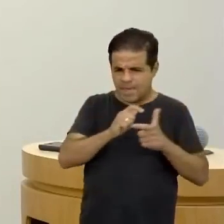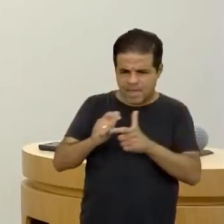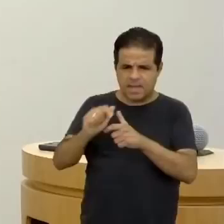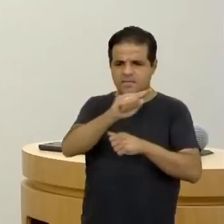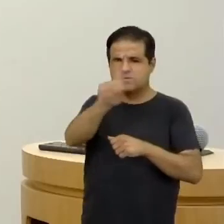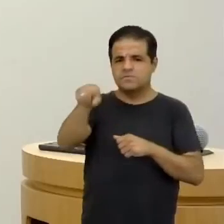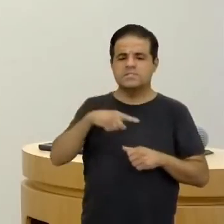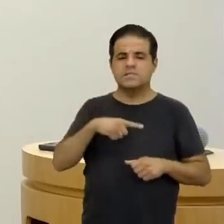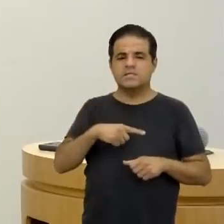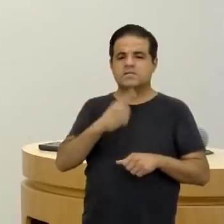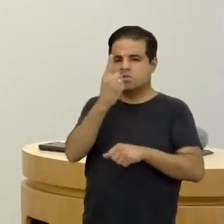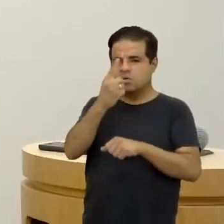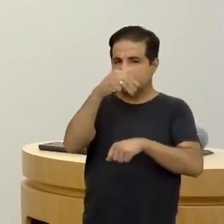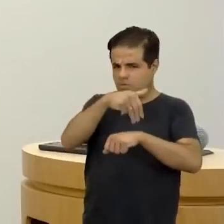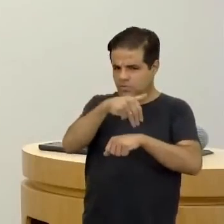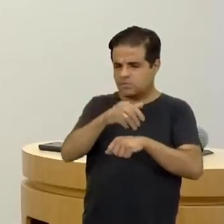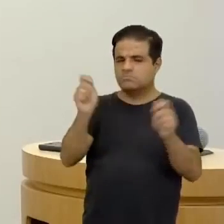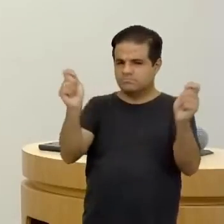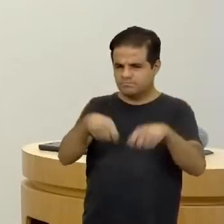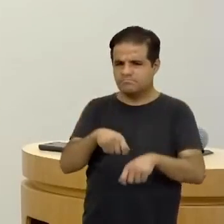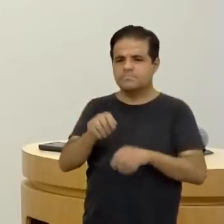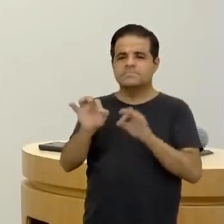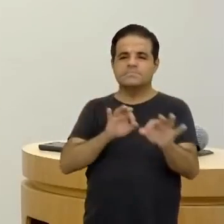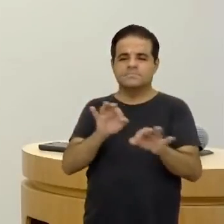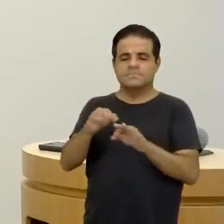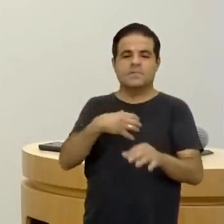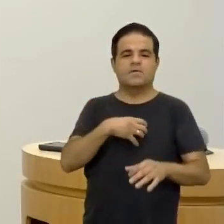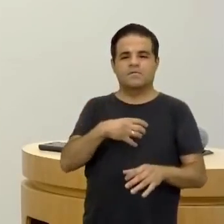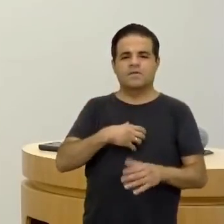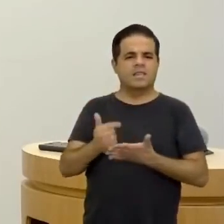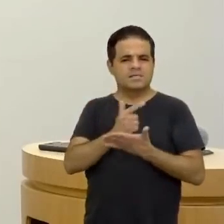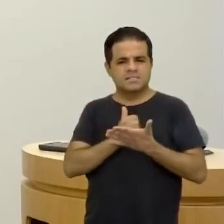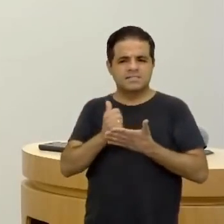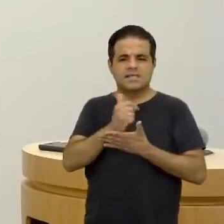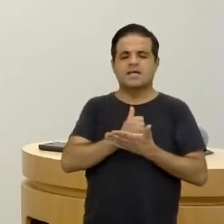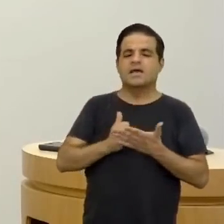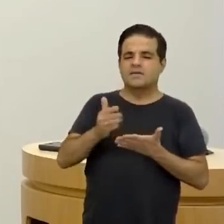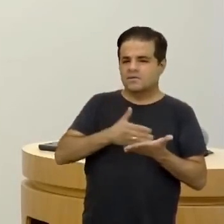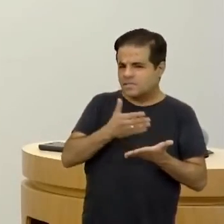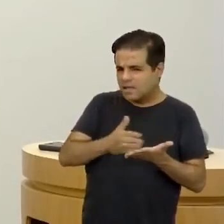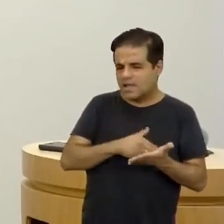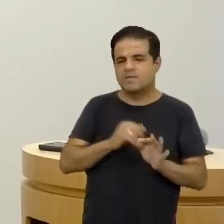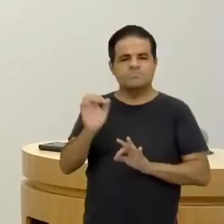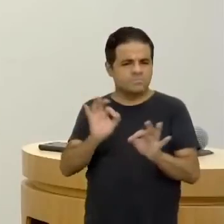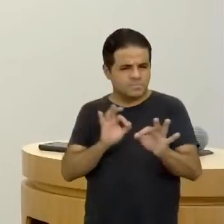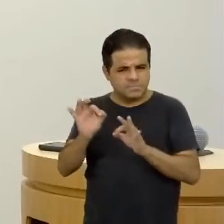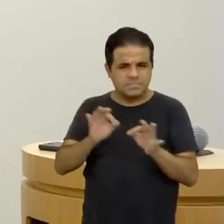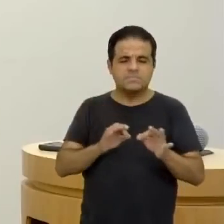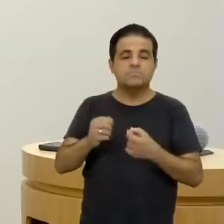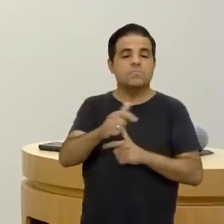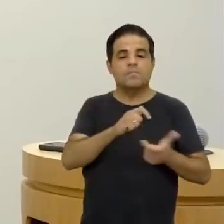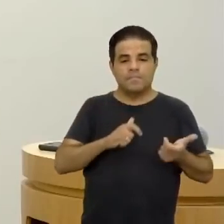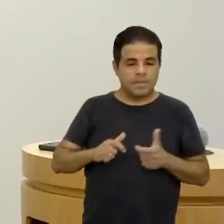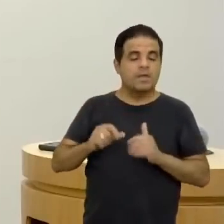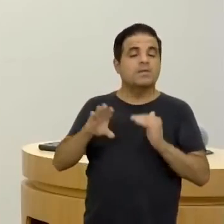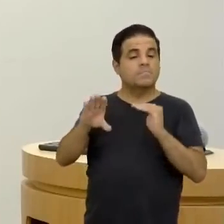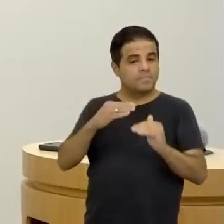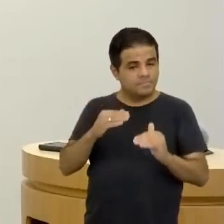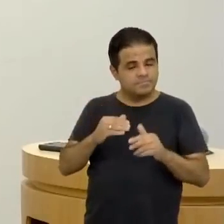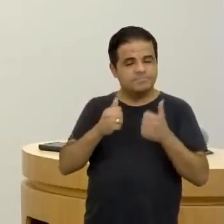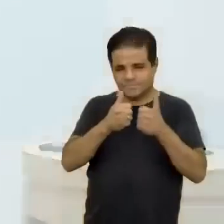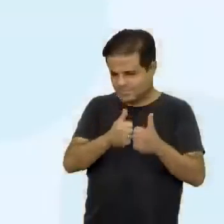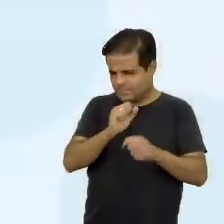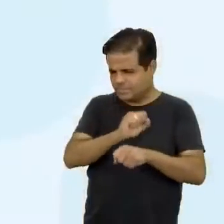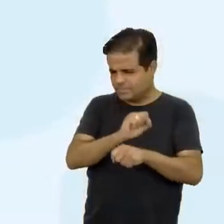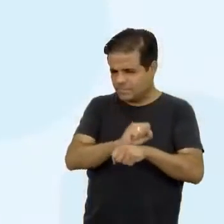peças de vocês vocês vão ter um minutinho para fazer a forma de vocês desenho aí no caderninho faz a montagem com as peças manusei